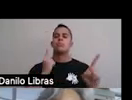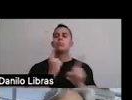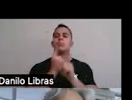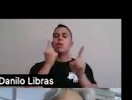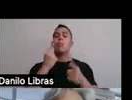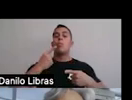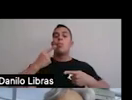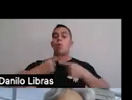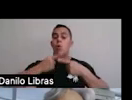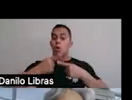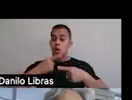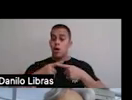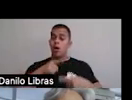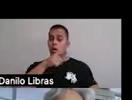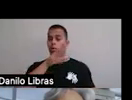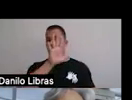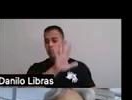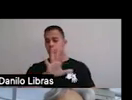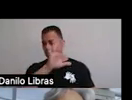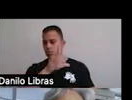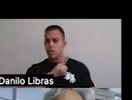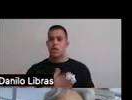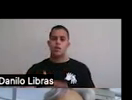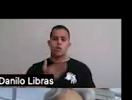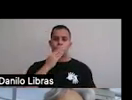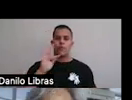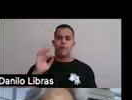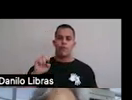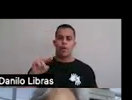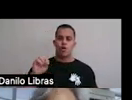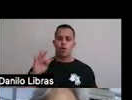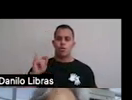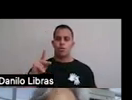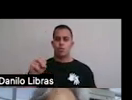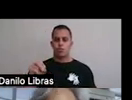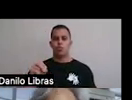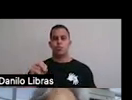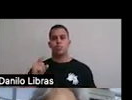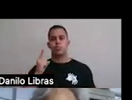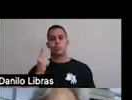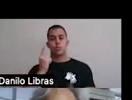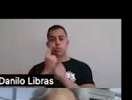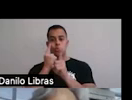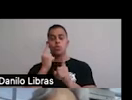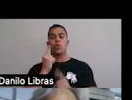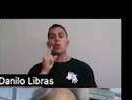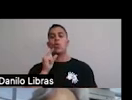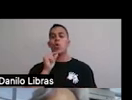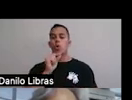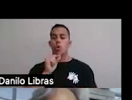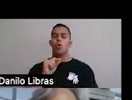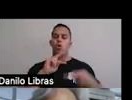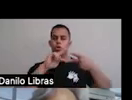um organismo tem um certo fenótipo, para descobrir genes que